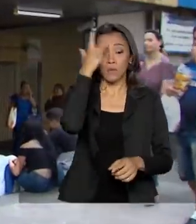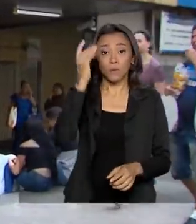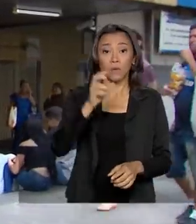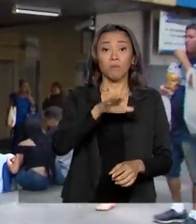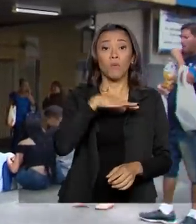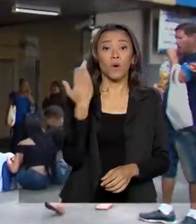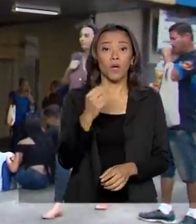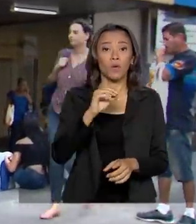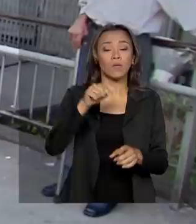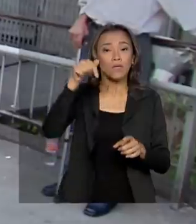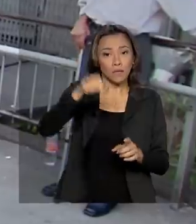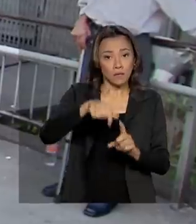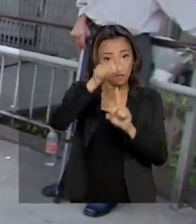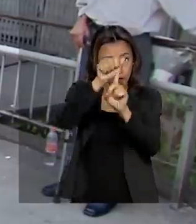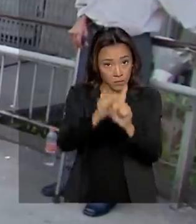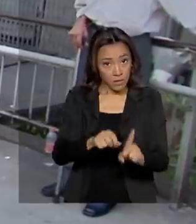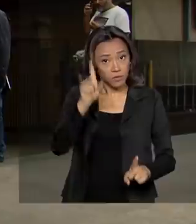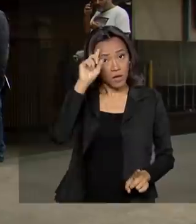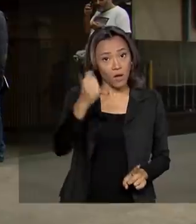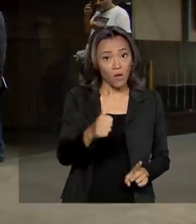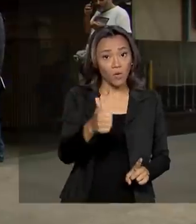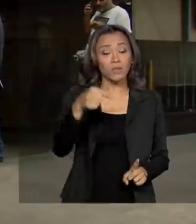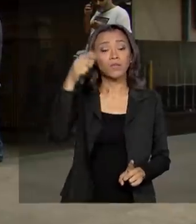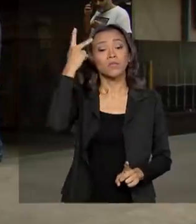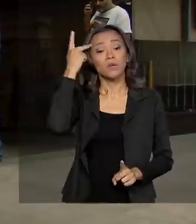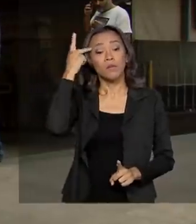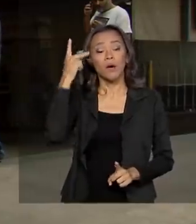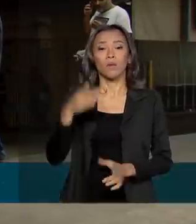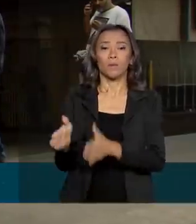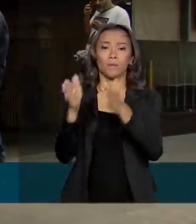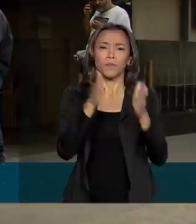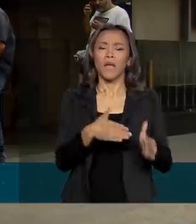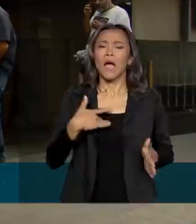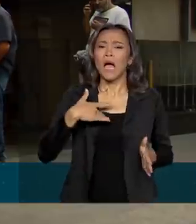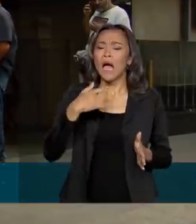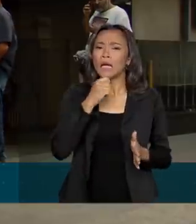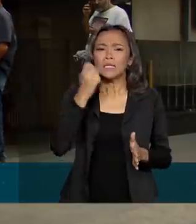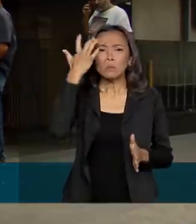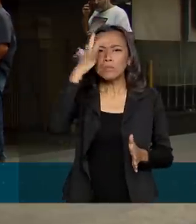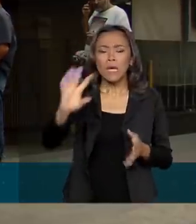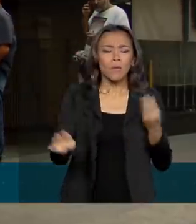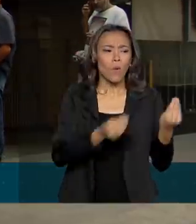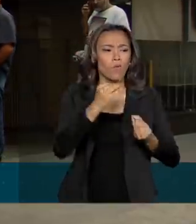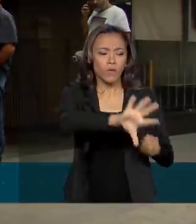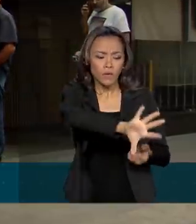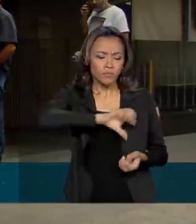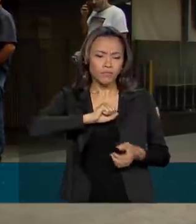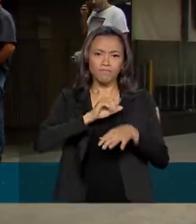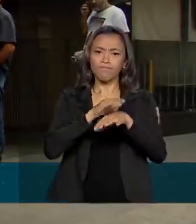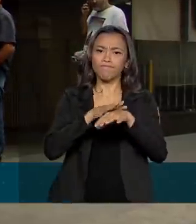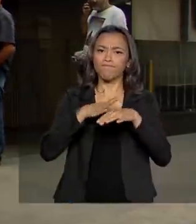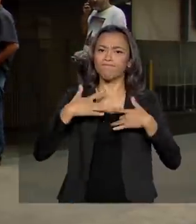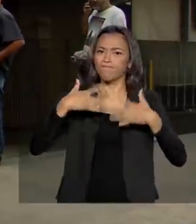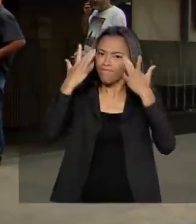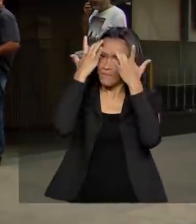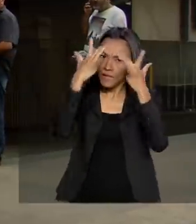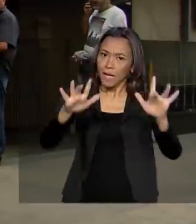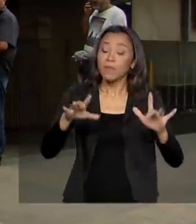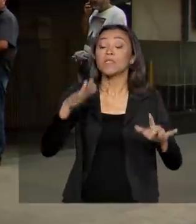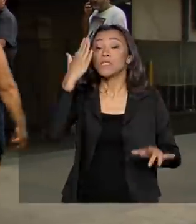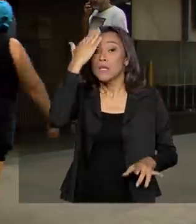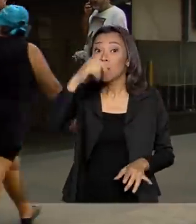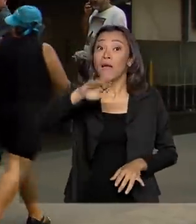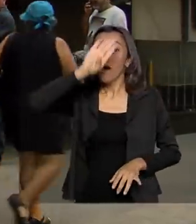no hospital das clínicas em são paulo ainda não está confirmada a origem da contaminação da vítima o que se sabe é que a febre hemorrágica